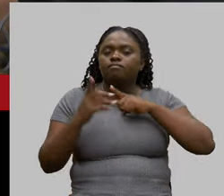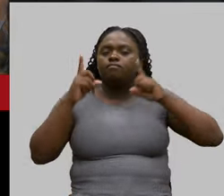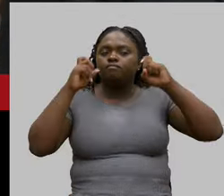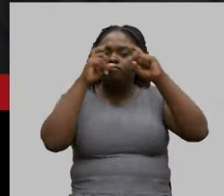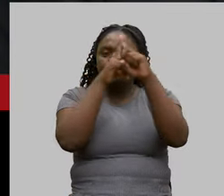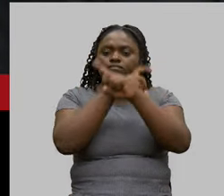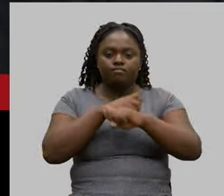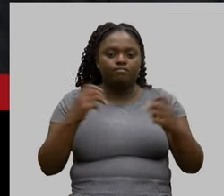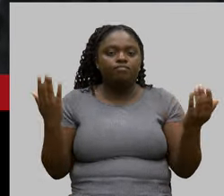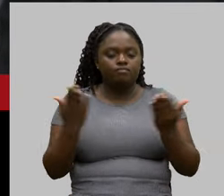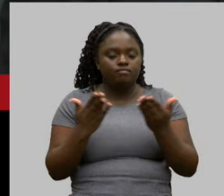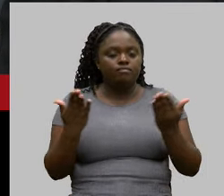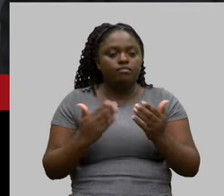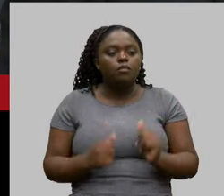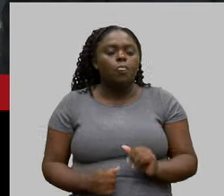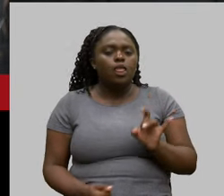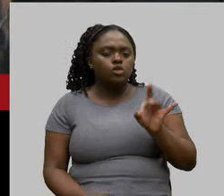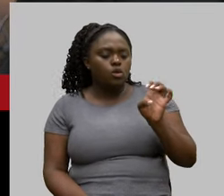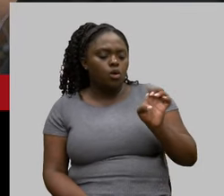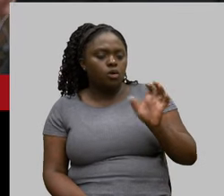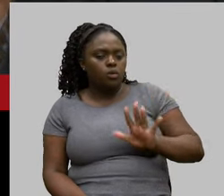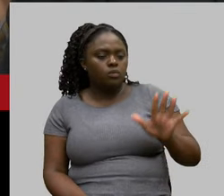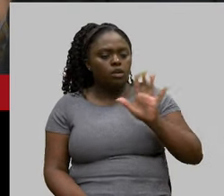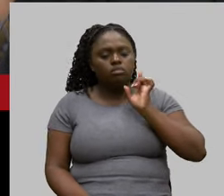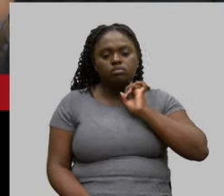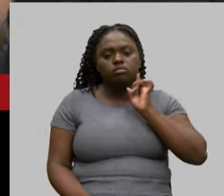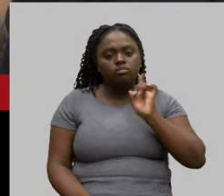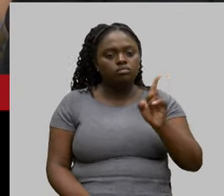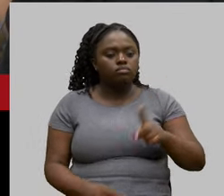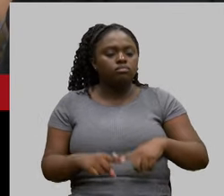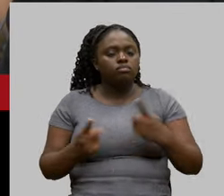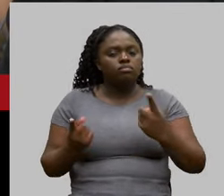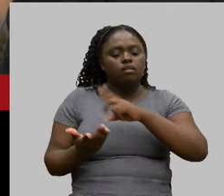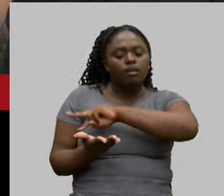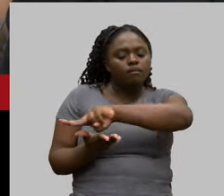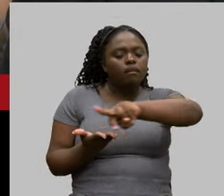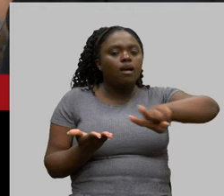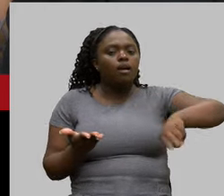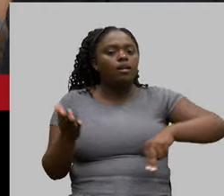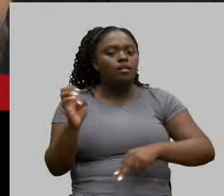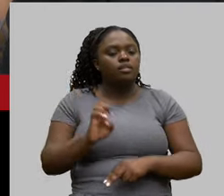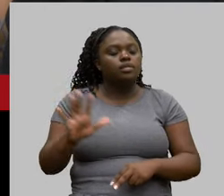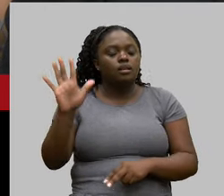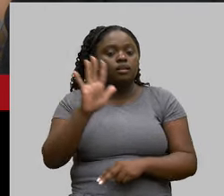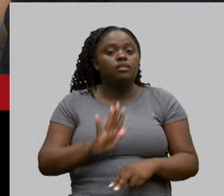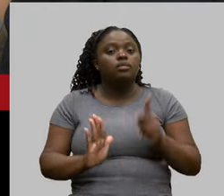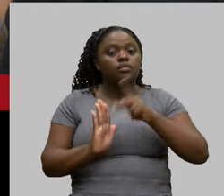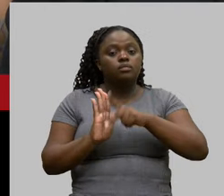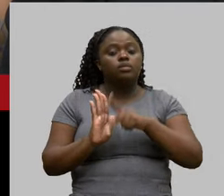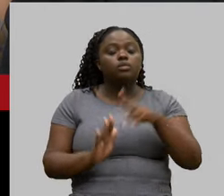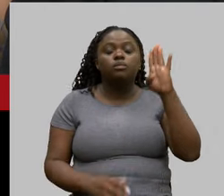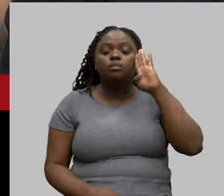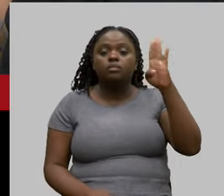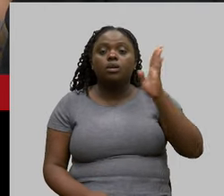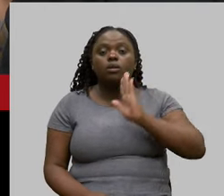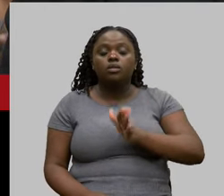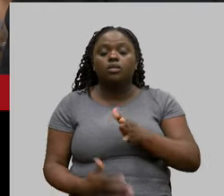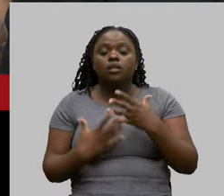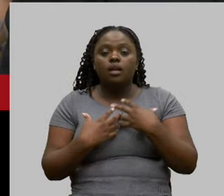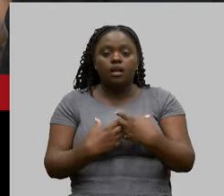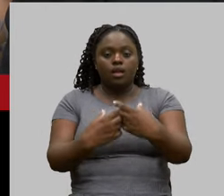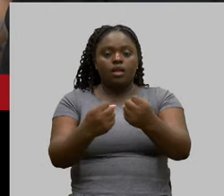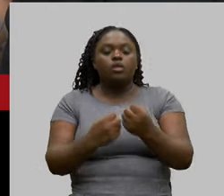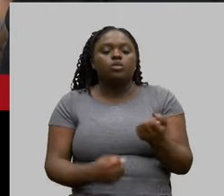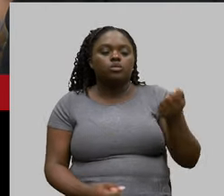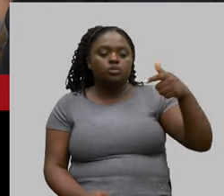Hoje não só no estado de Minas Gerais como em outros estados também e esse projeto é Pioneiro e já tá sendo abraçado inclusive por outras